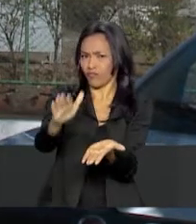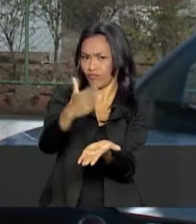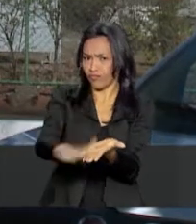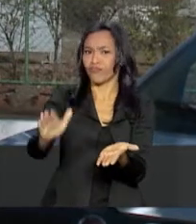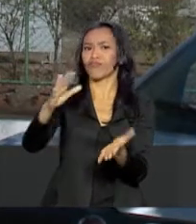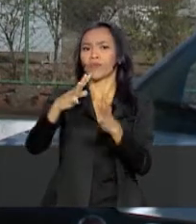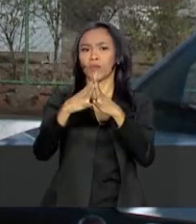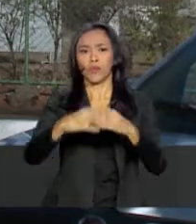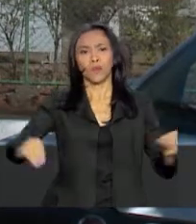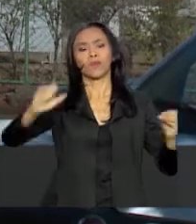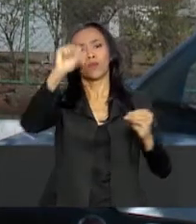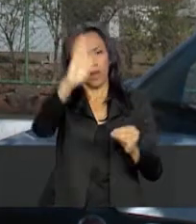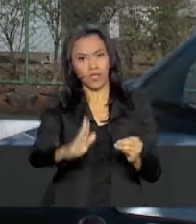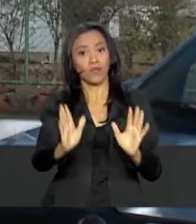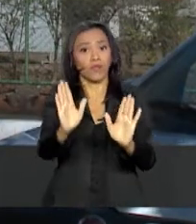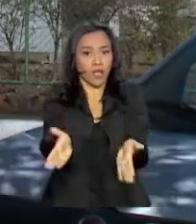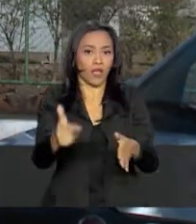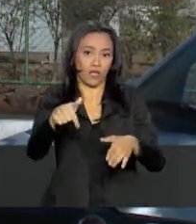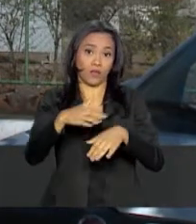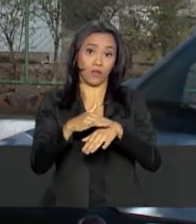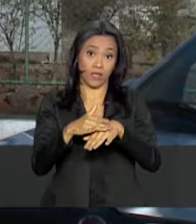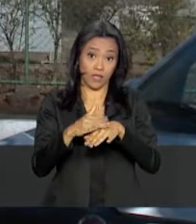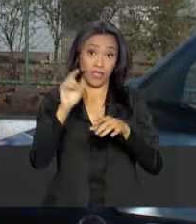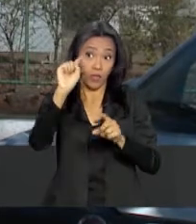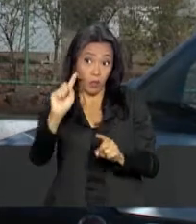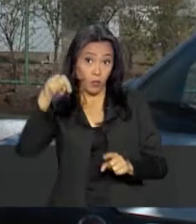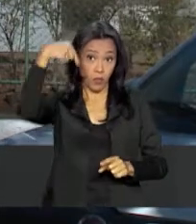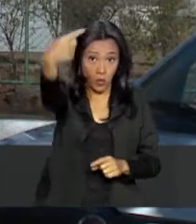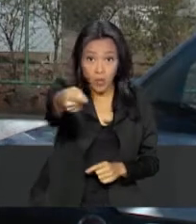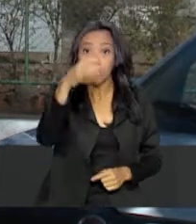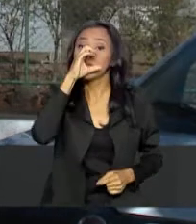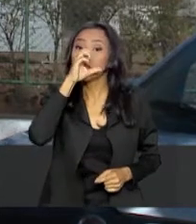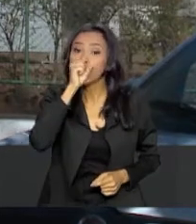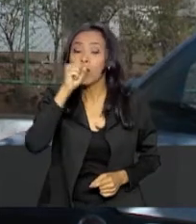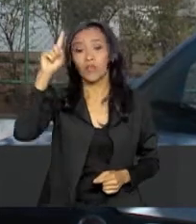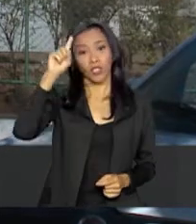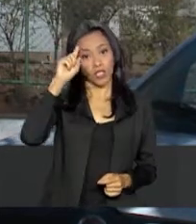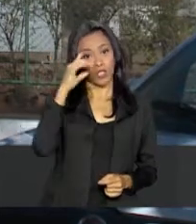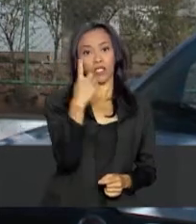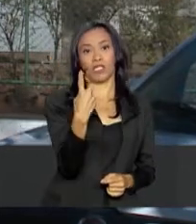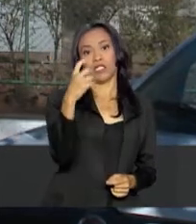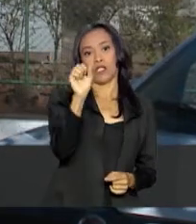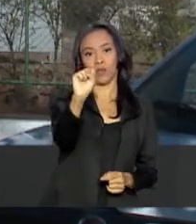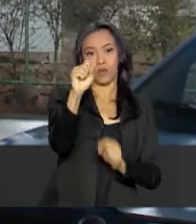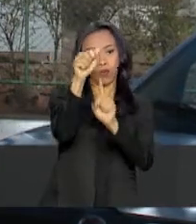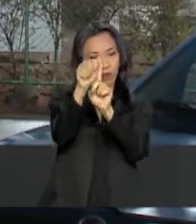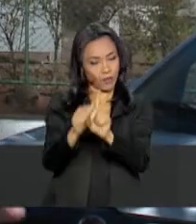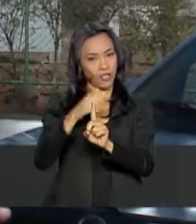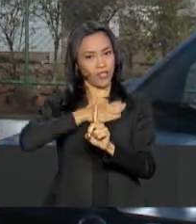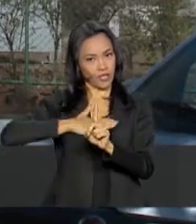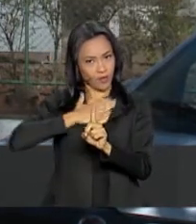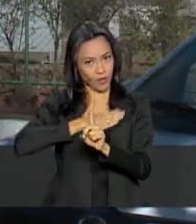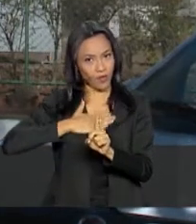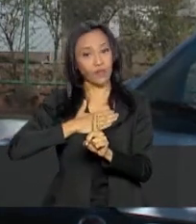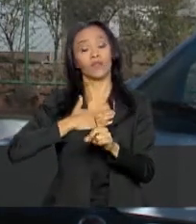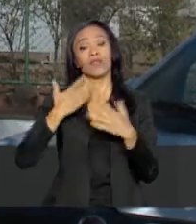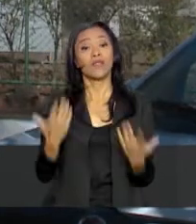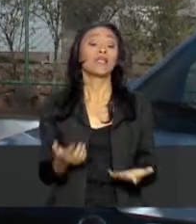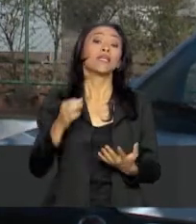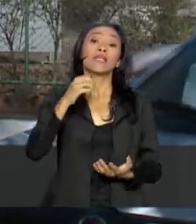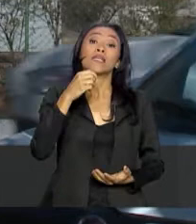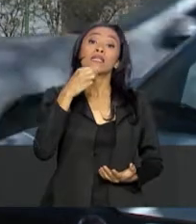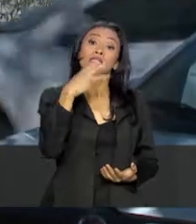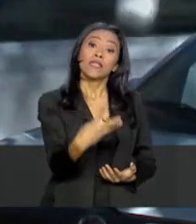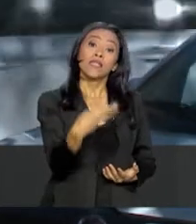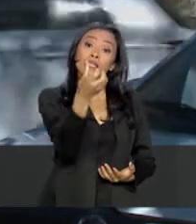nacional do dia d será no próximo sábado dia 18 de agosto quanto mais de 36 mil